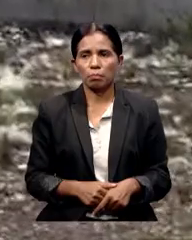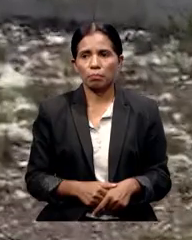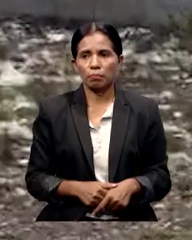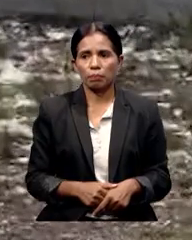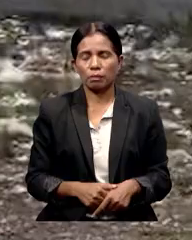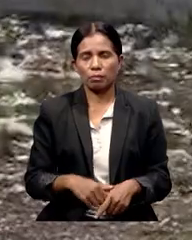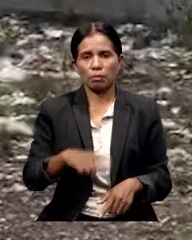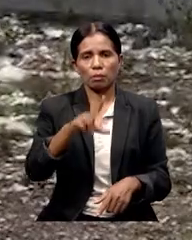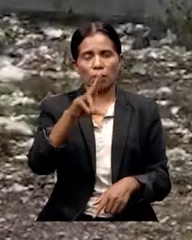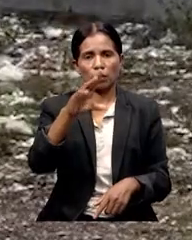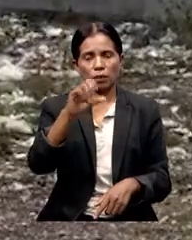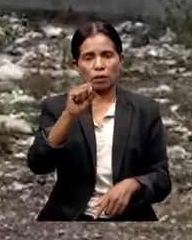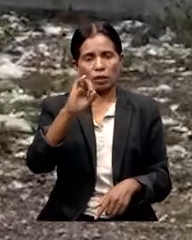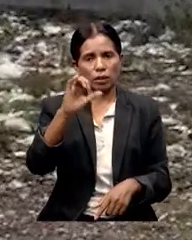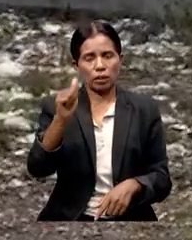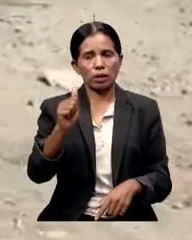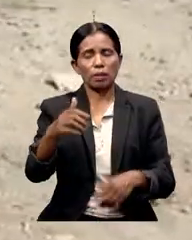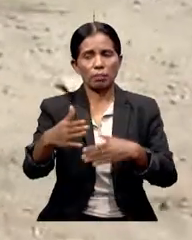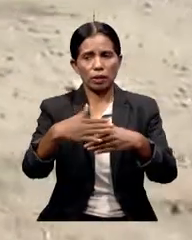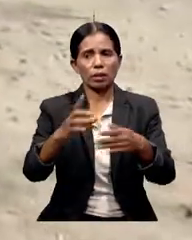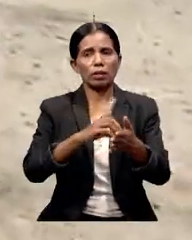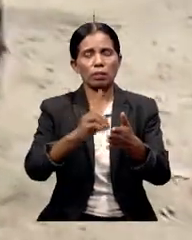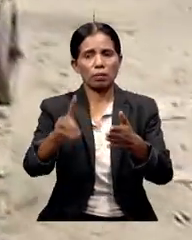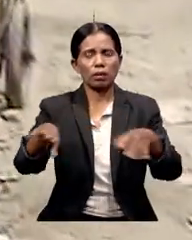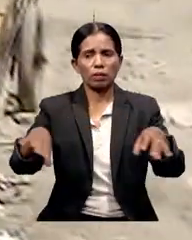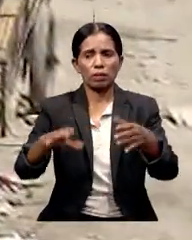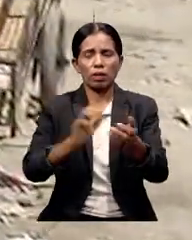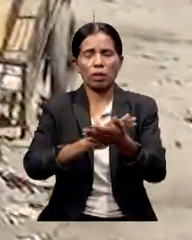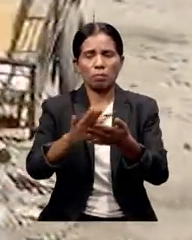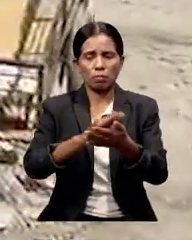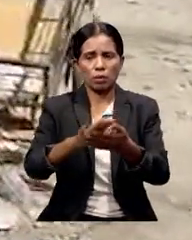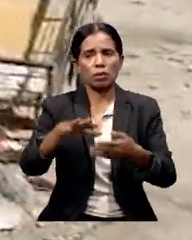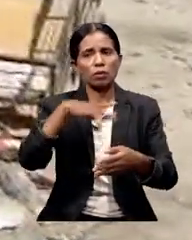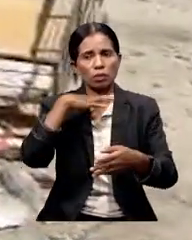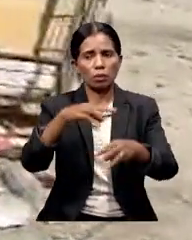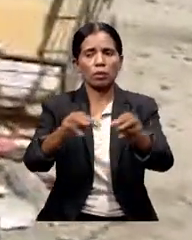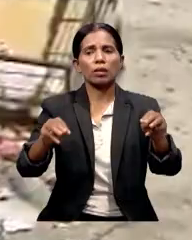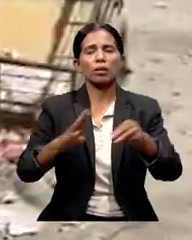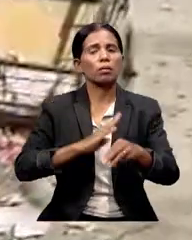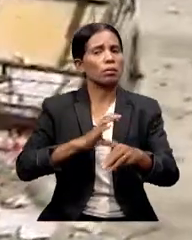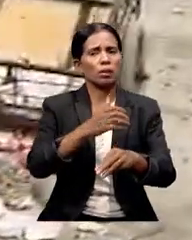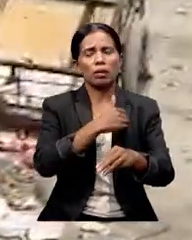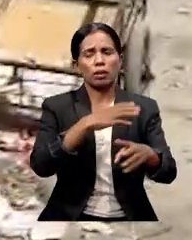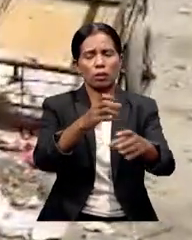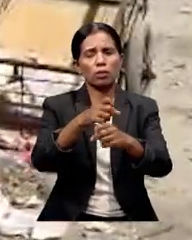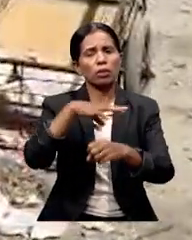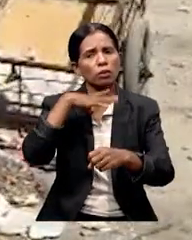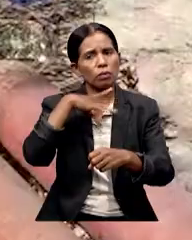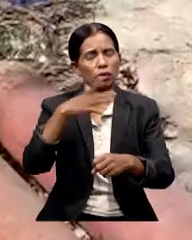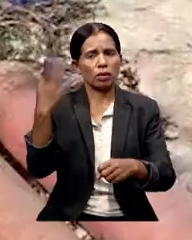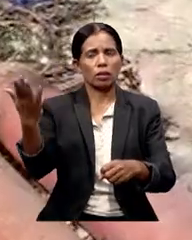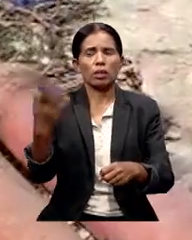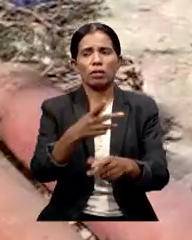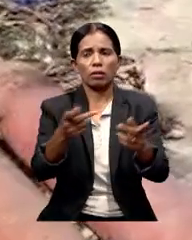Lúcia Ximenez Saktuir, besik semana ida ona servisu saneamento município Baucau, seda crowdfair ia terminal, ia